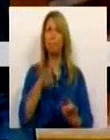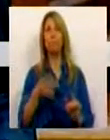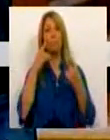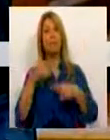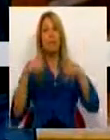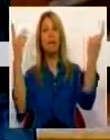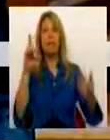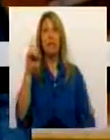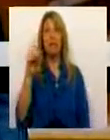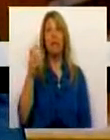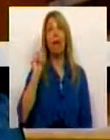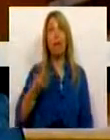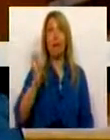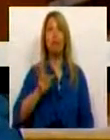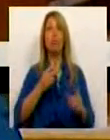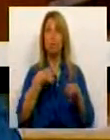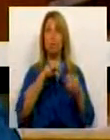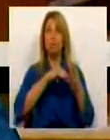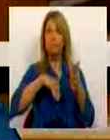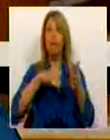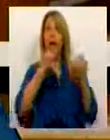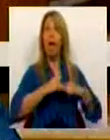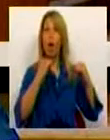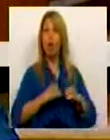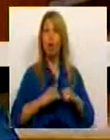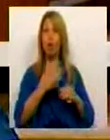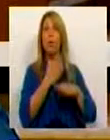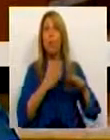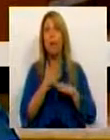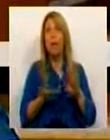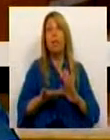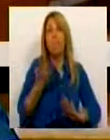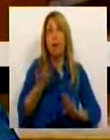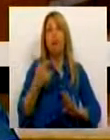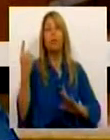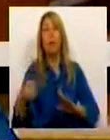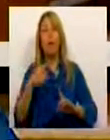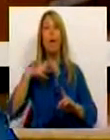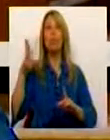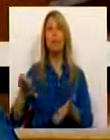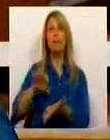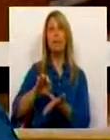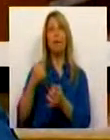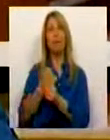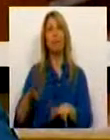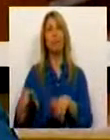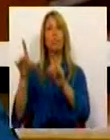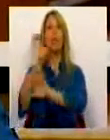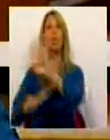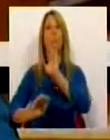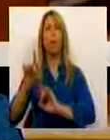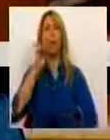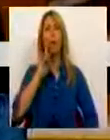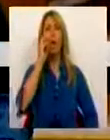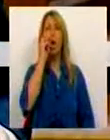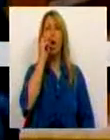anos dos tratados, mais de metade dos quais com Portugal no centro da Constituição Europeia, e das mulheres e dos